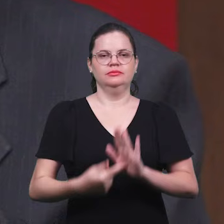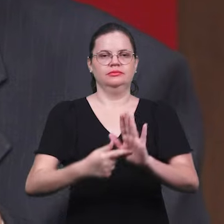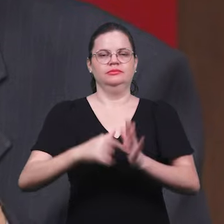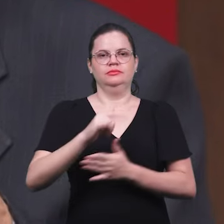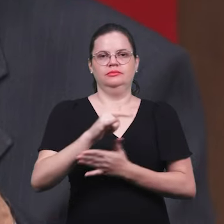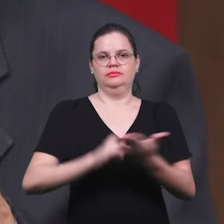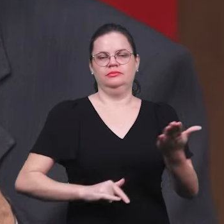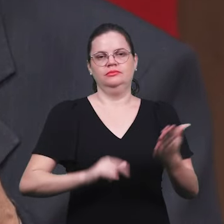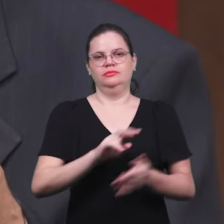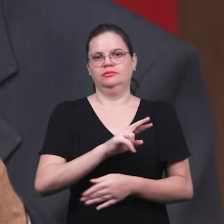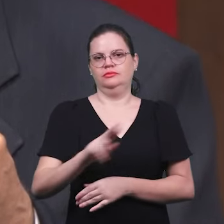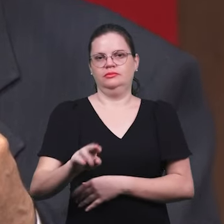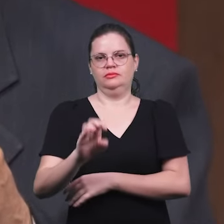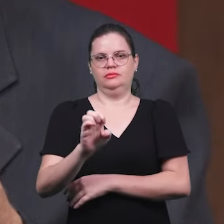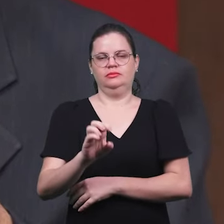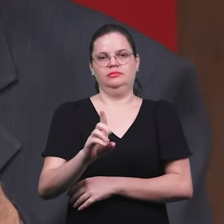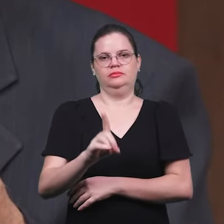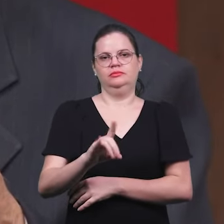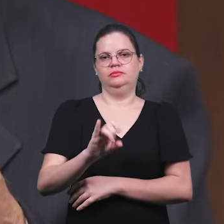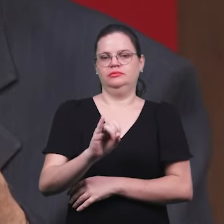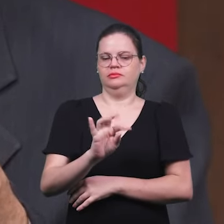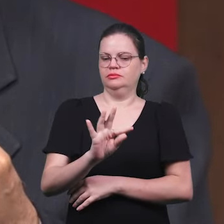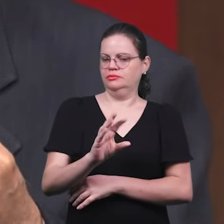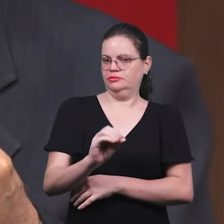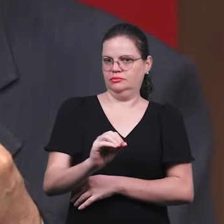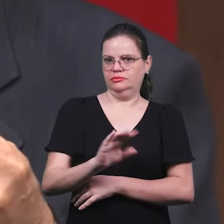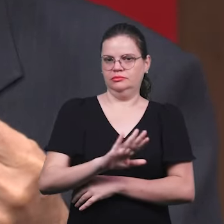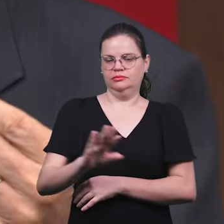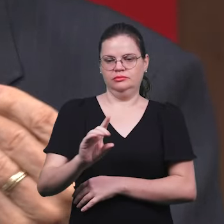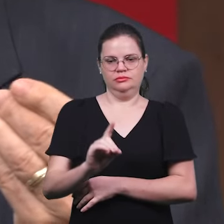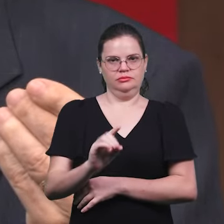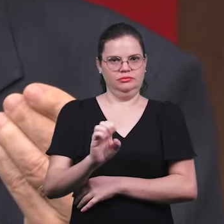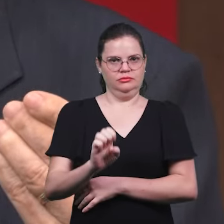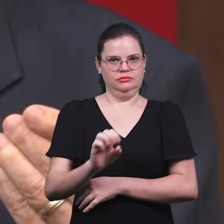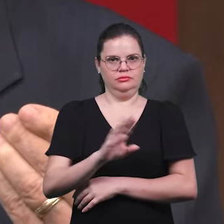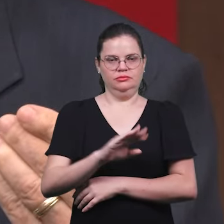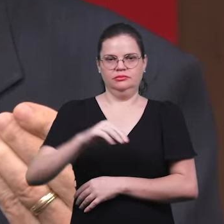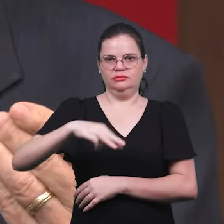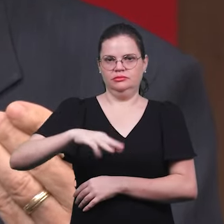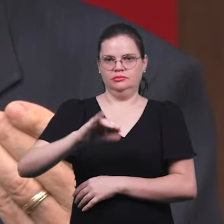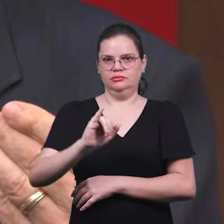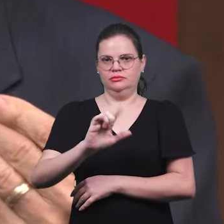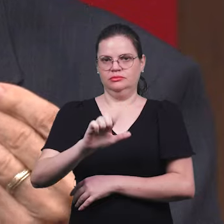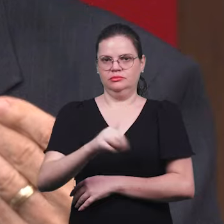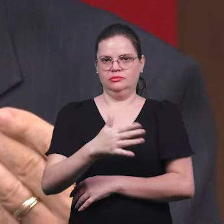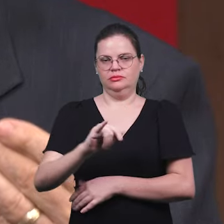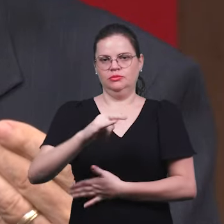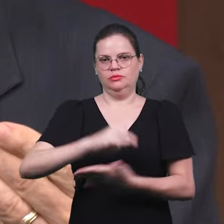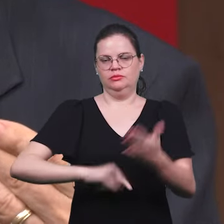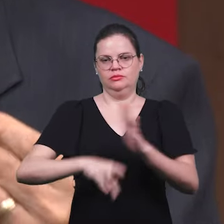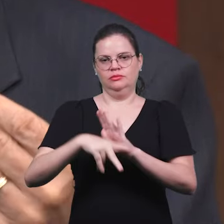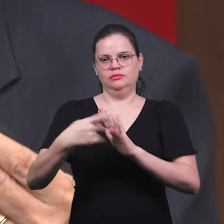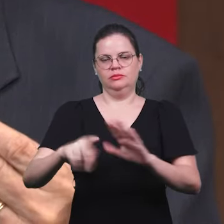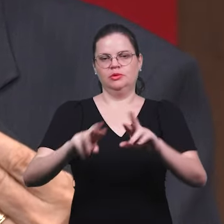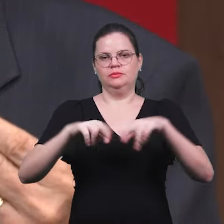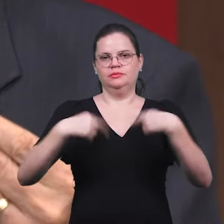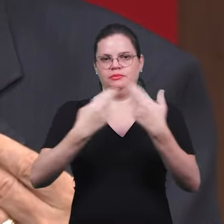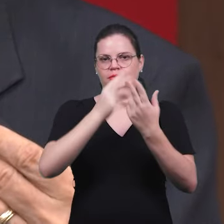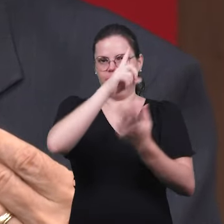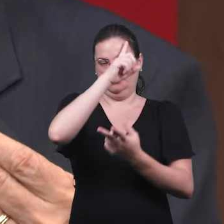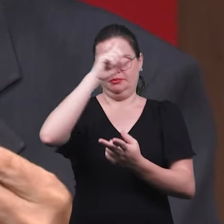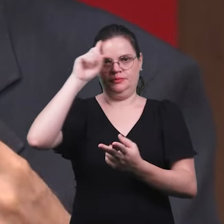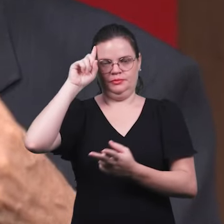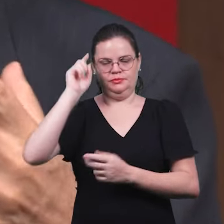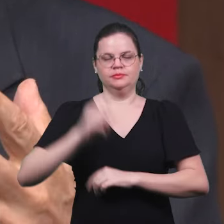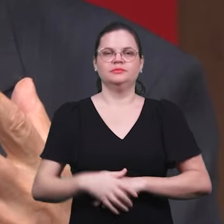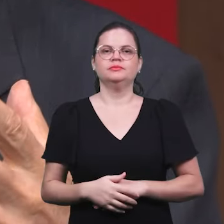Milão. Isso vai levar um tempo grande dentro da história. Nós vamos começar pedindo ao pastor